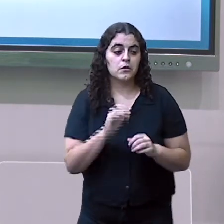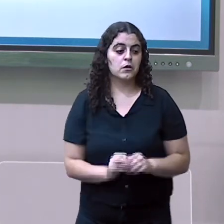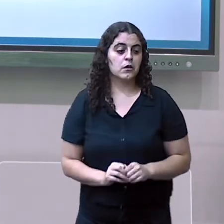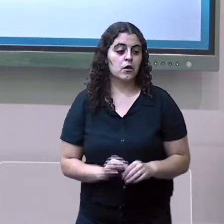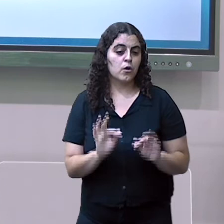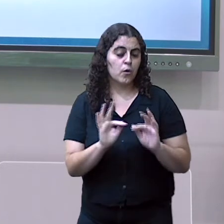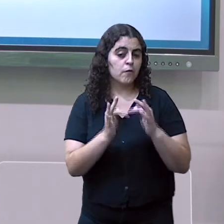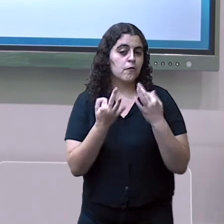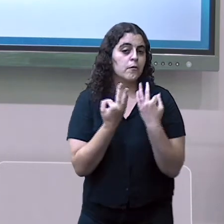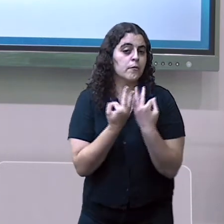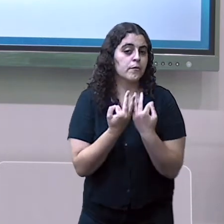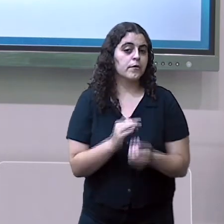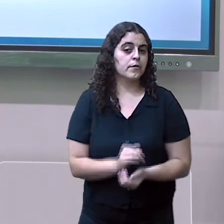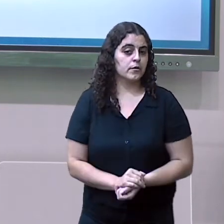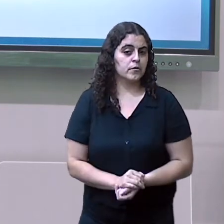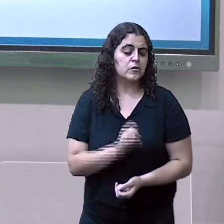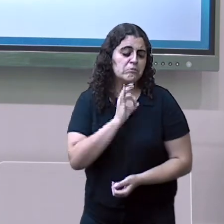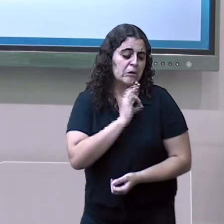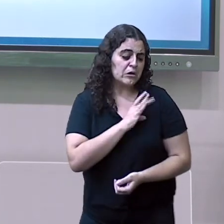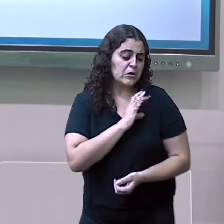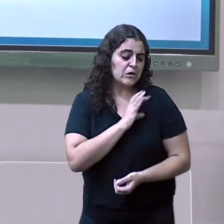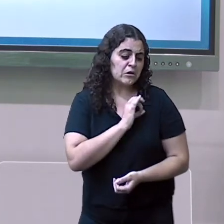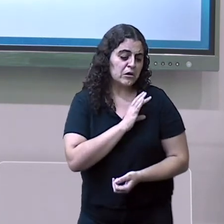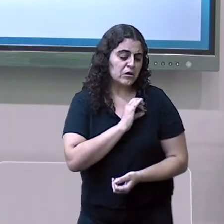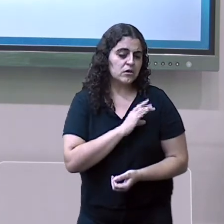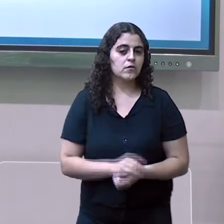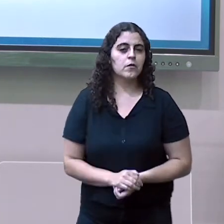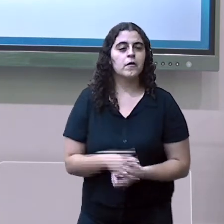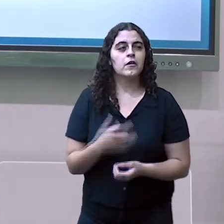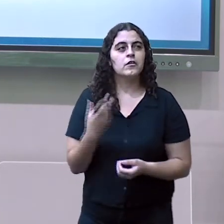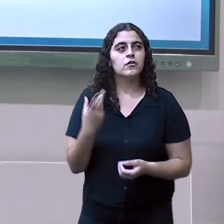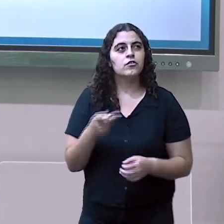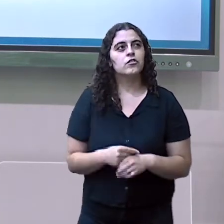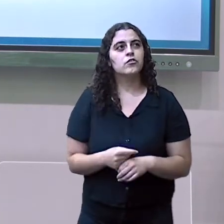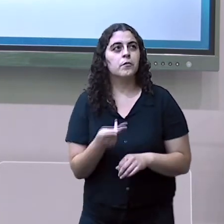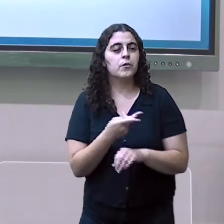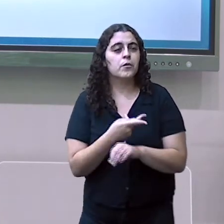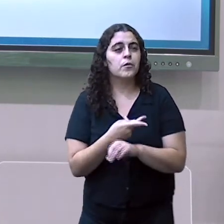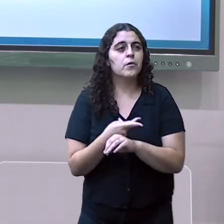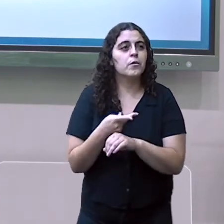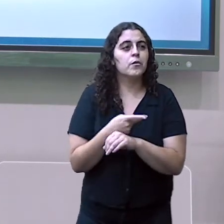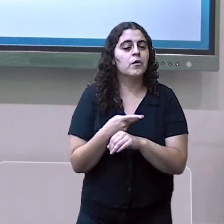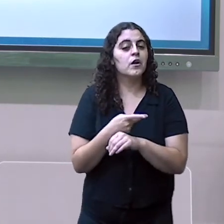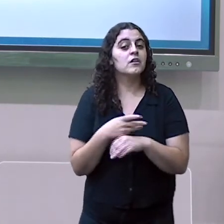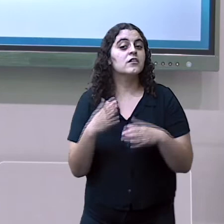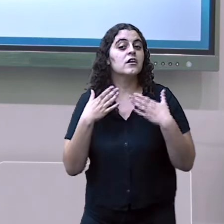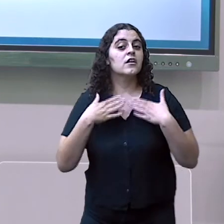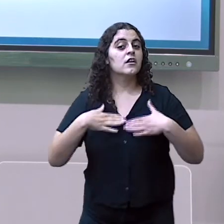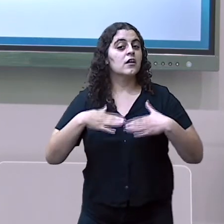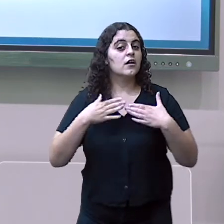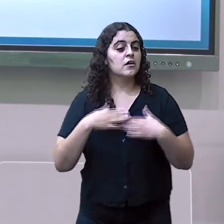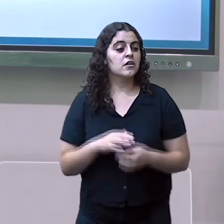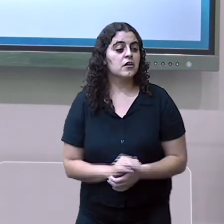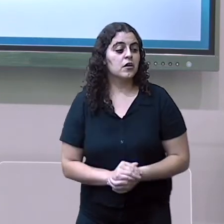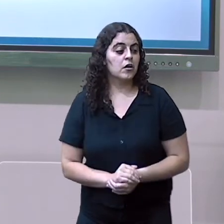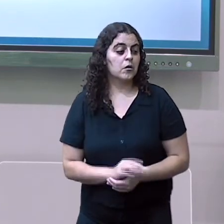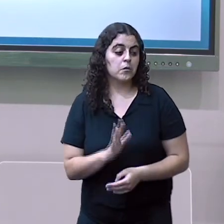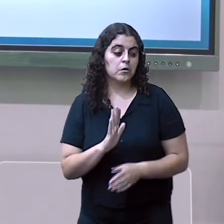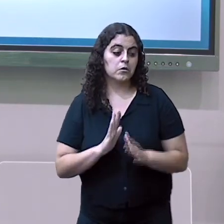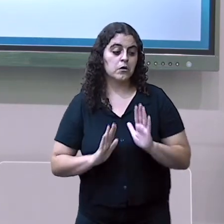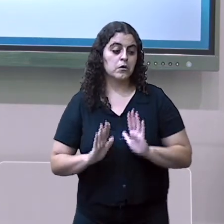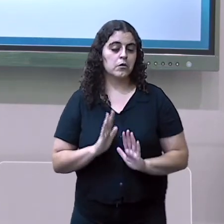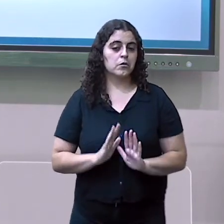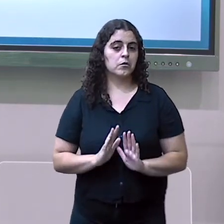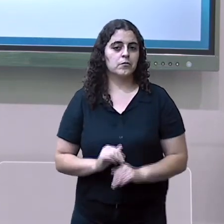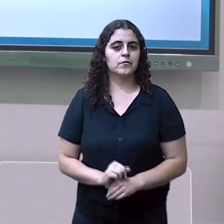responsável. Então, o medo nos leva a procurar as respostas certas. Não ter medo, não precisa ter vergonha de ter medo.